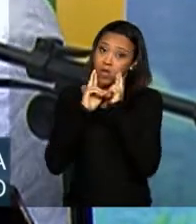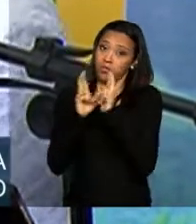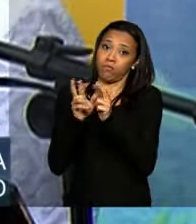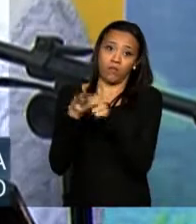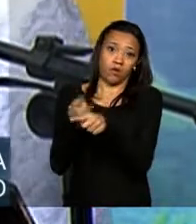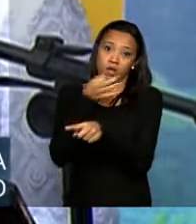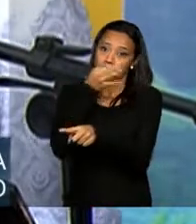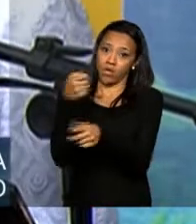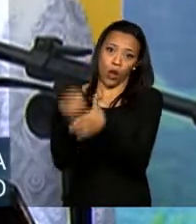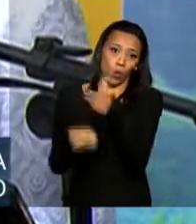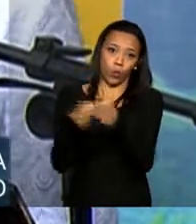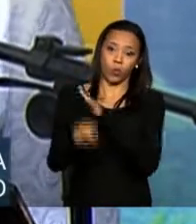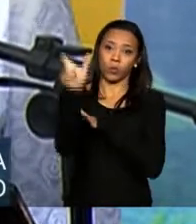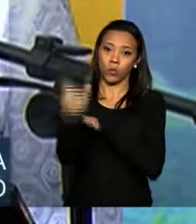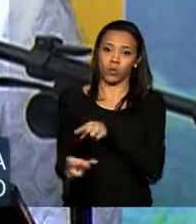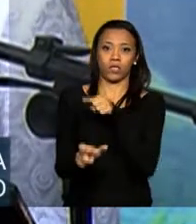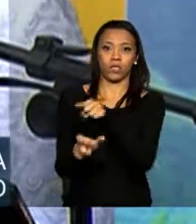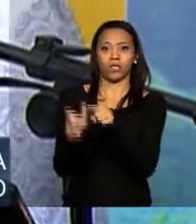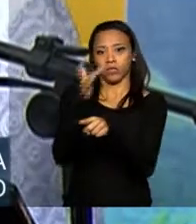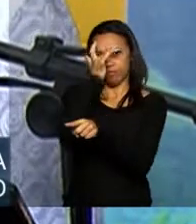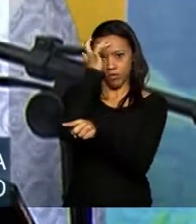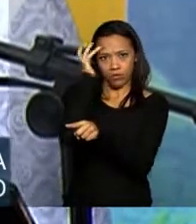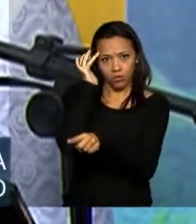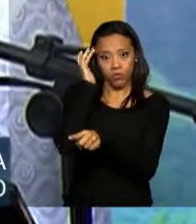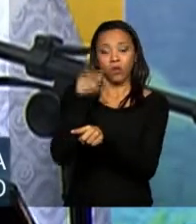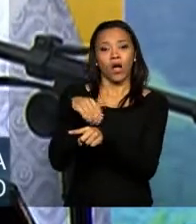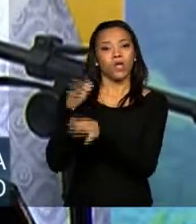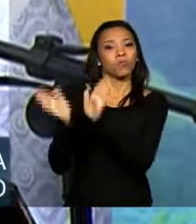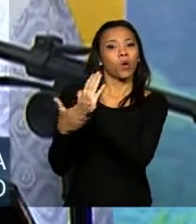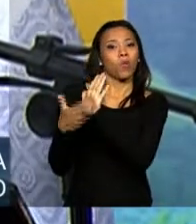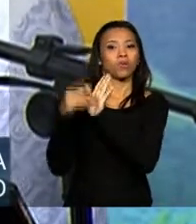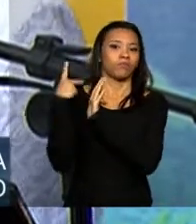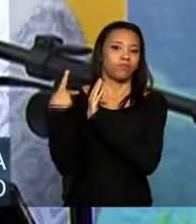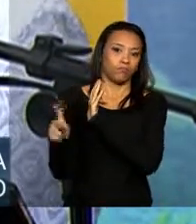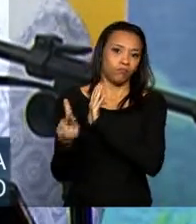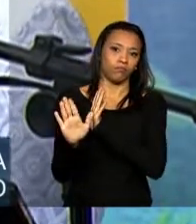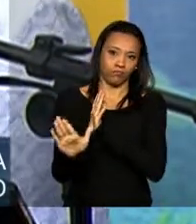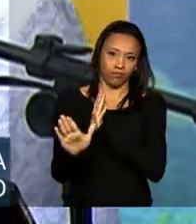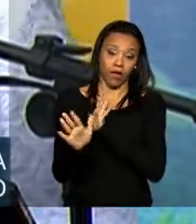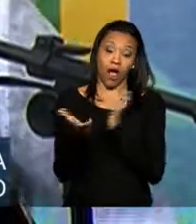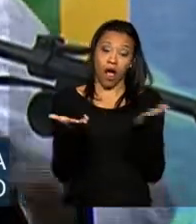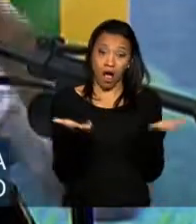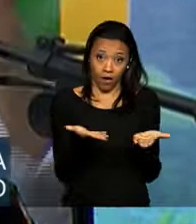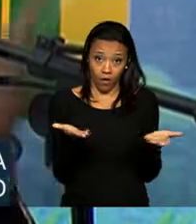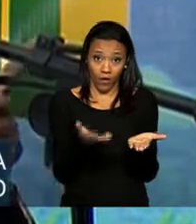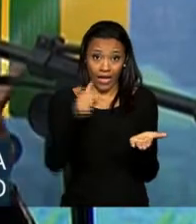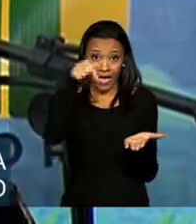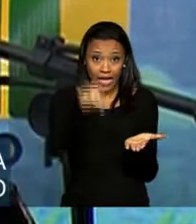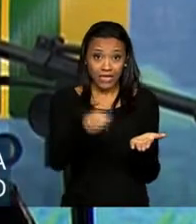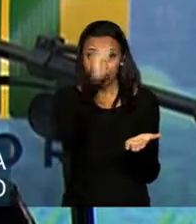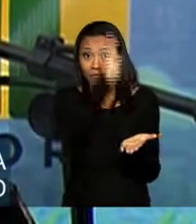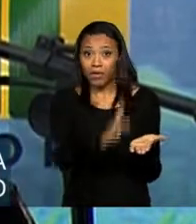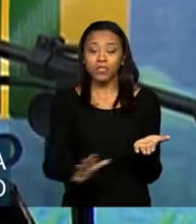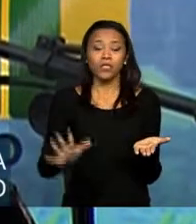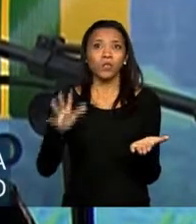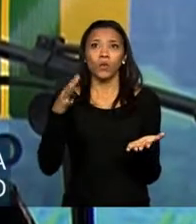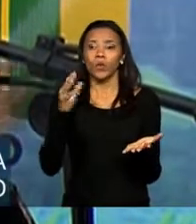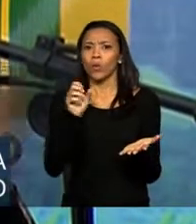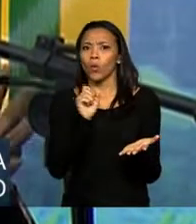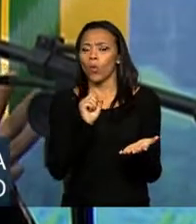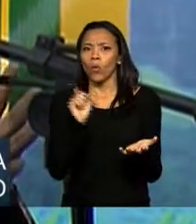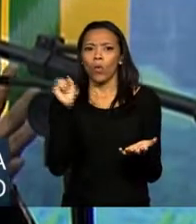a luta do stédile e as Propostas dele agora esse país complexo